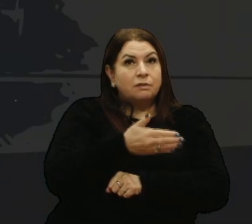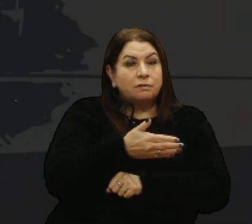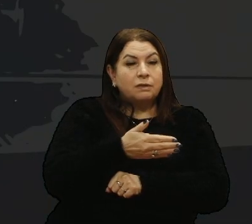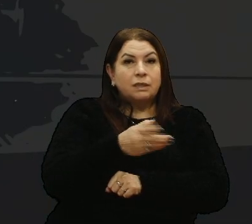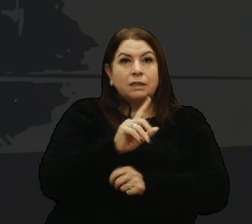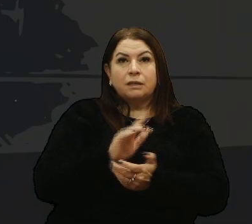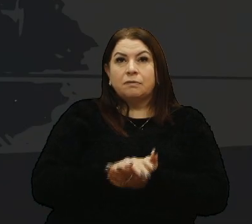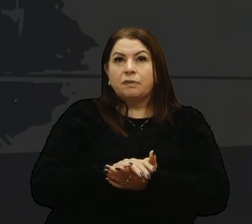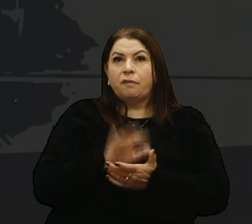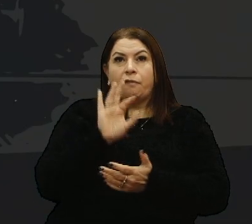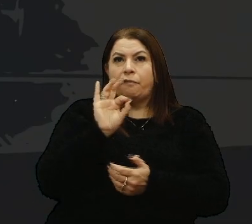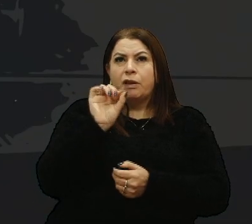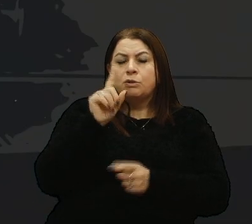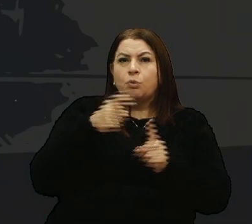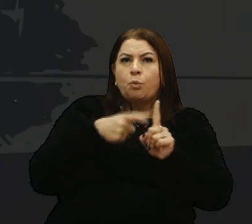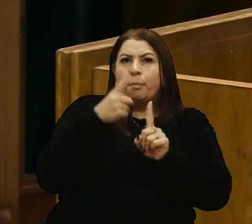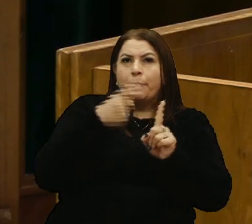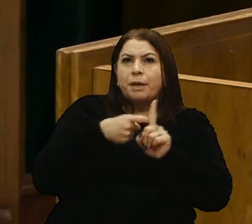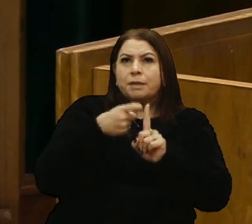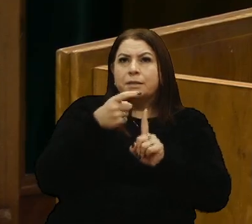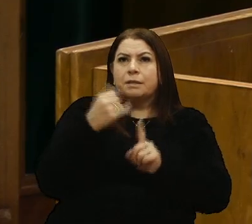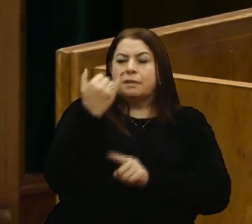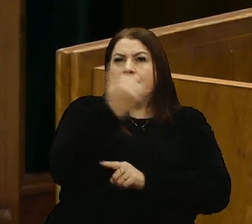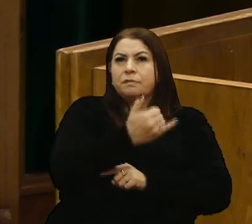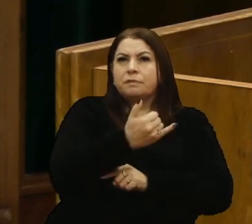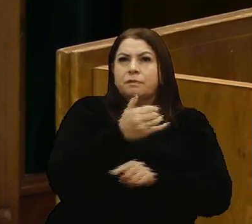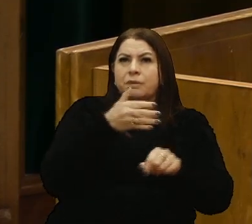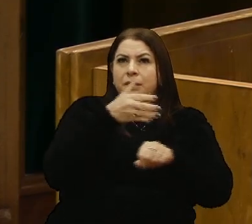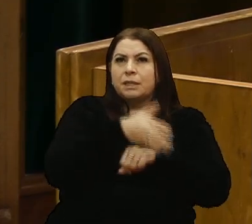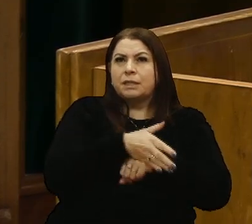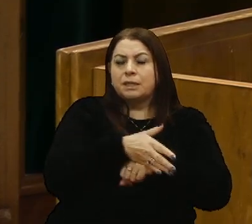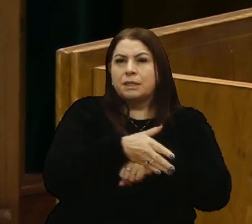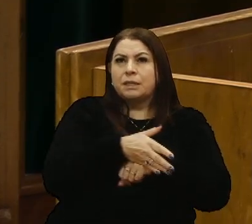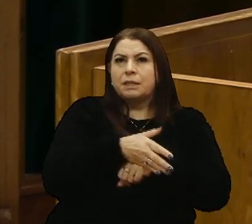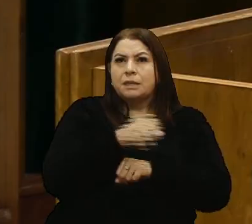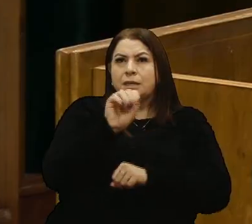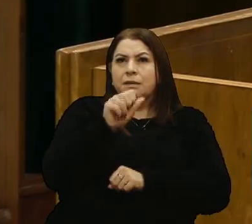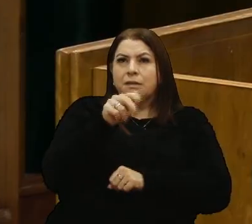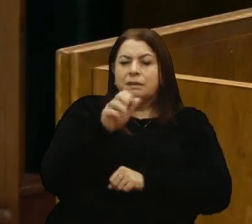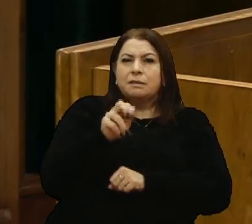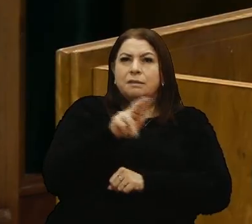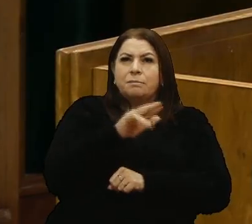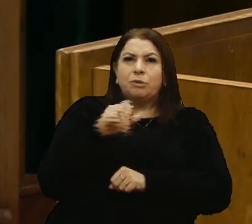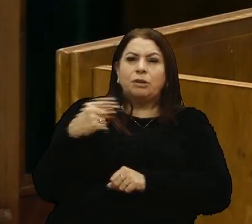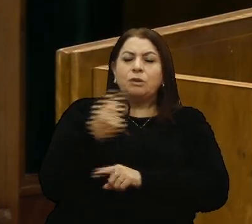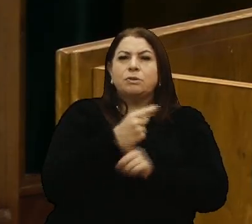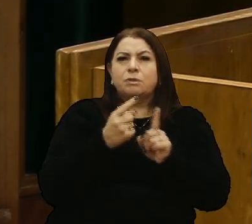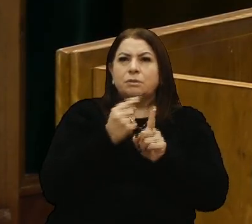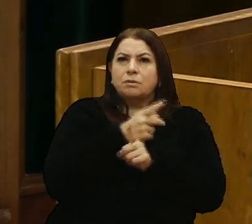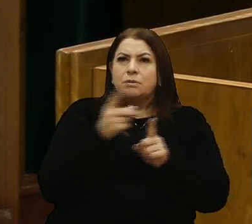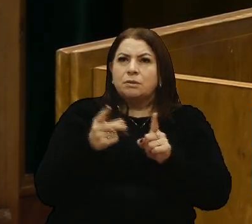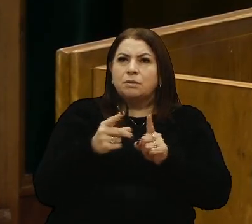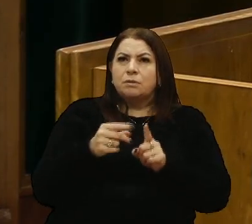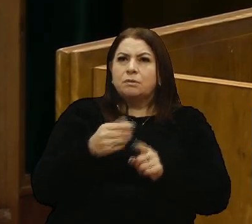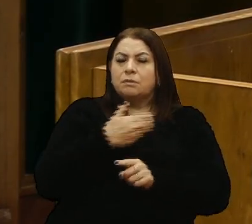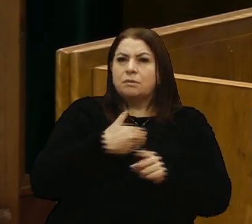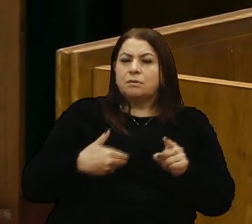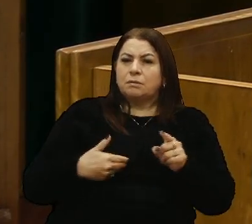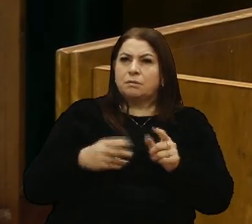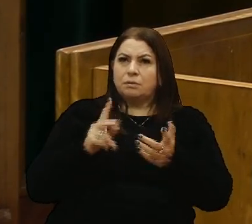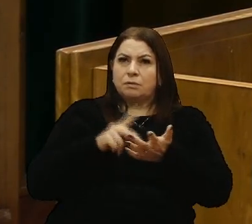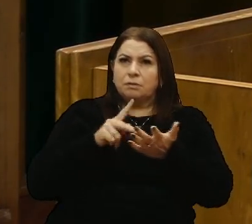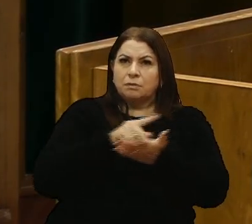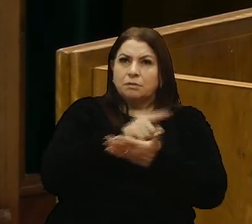não faz um mês, foi dito para ele que a entrada vai ser lá pelo Santa Rita, não sei o quê. Então, o governo tem que ser sincero com